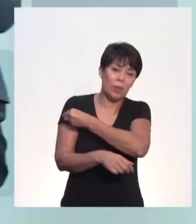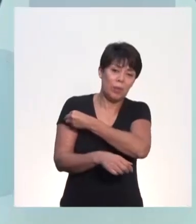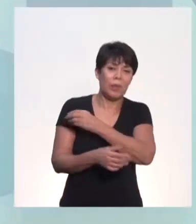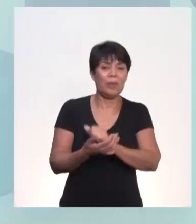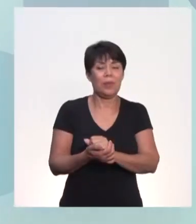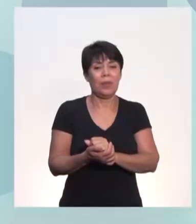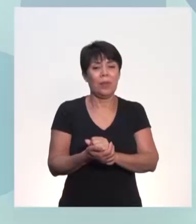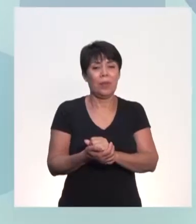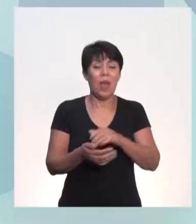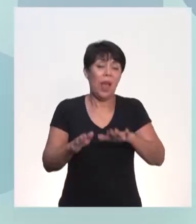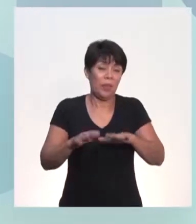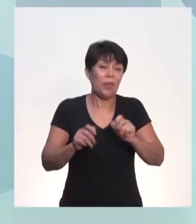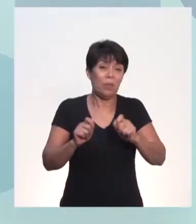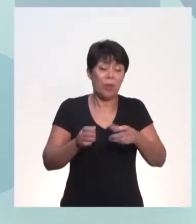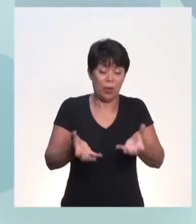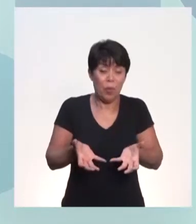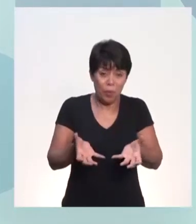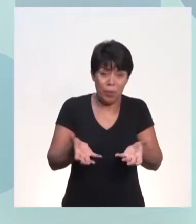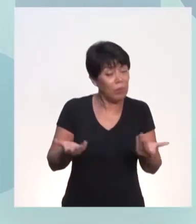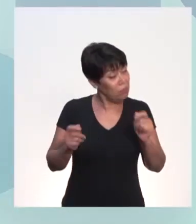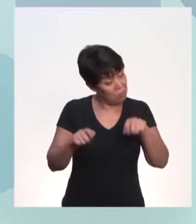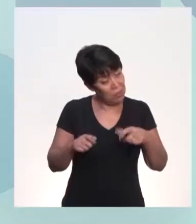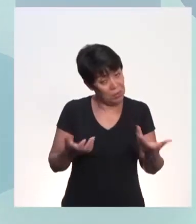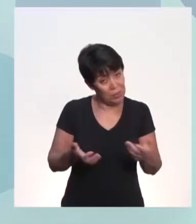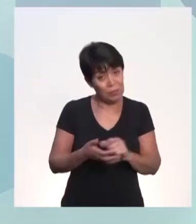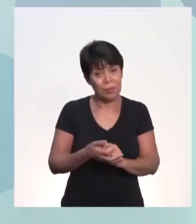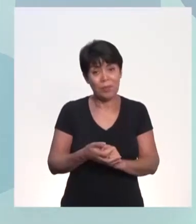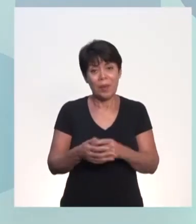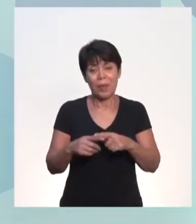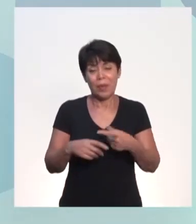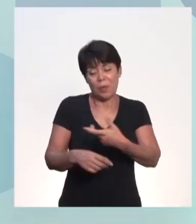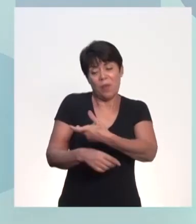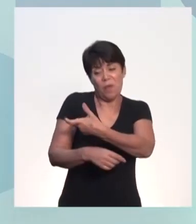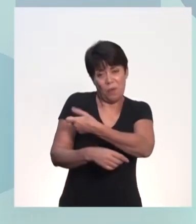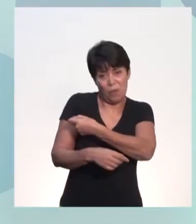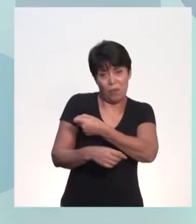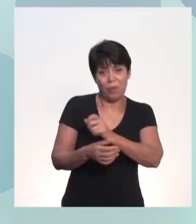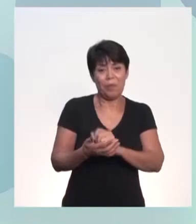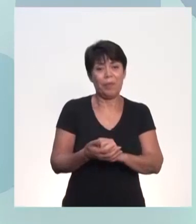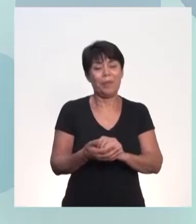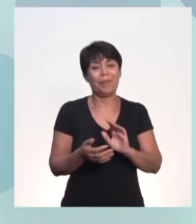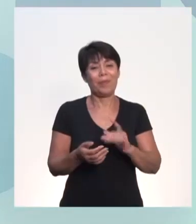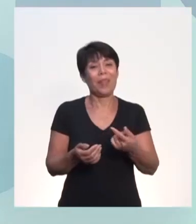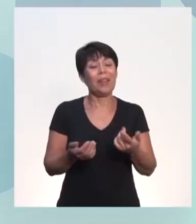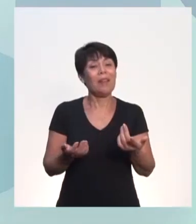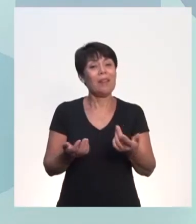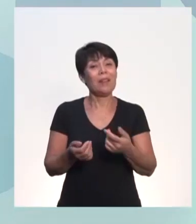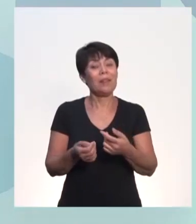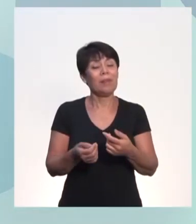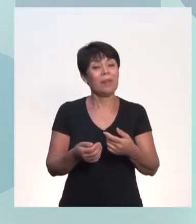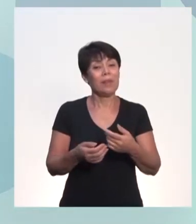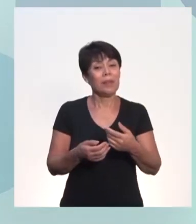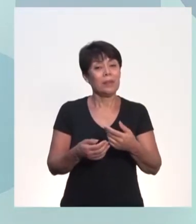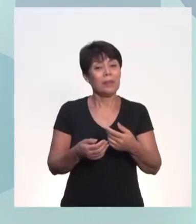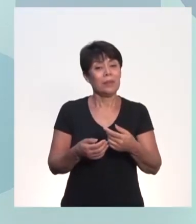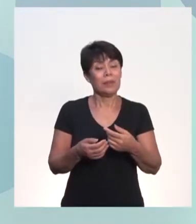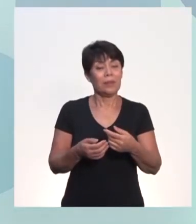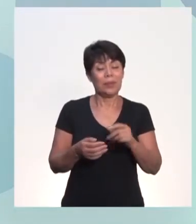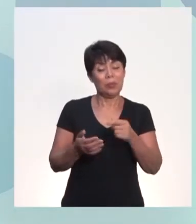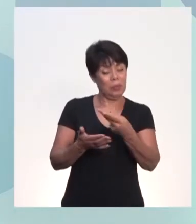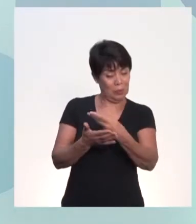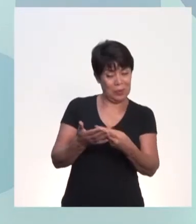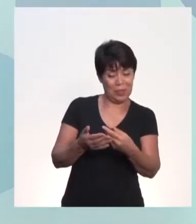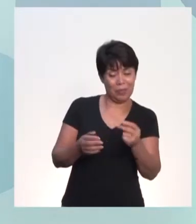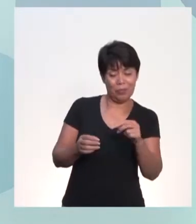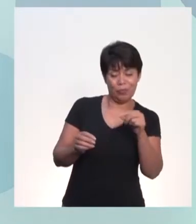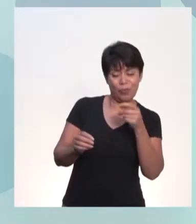da vacina pode ser na nádega, mas está tudo bem. Essa pessoa vai aplicar a vacina no nosso coleguinha, e